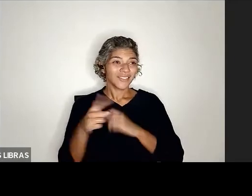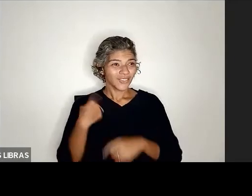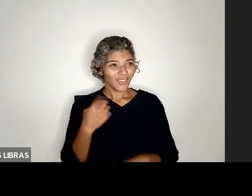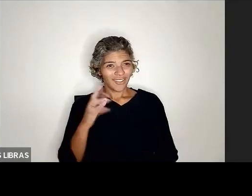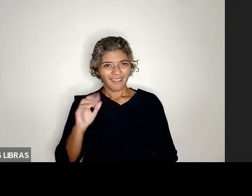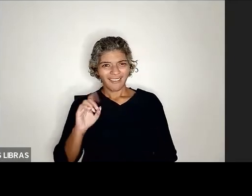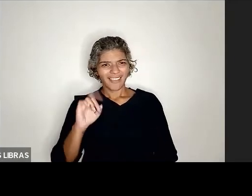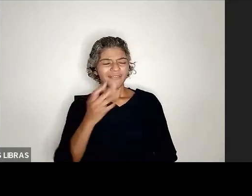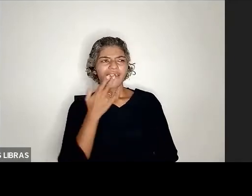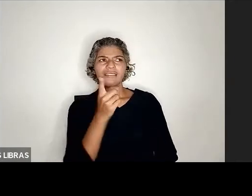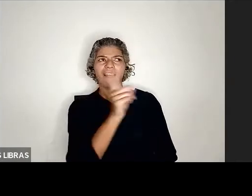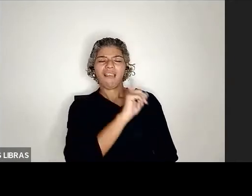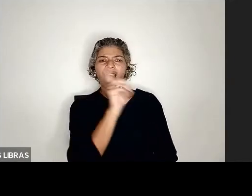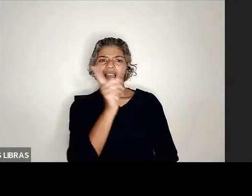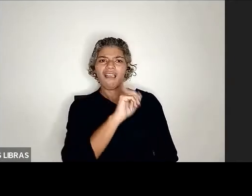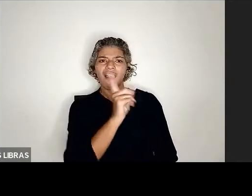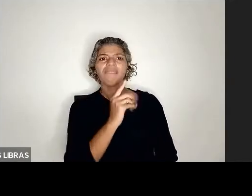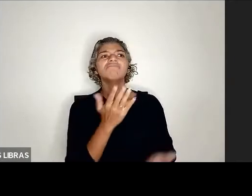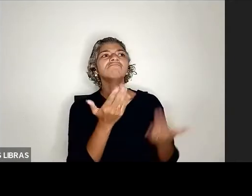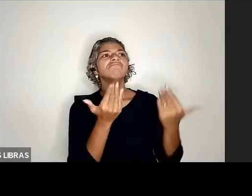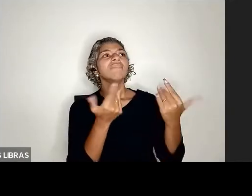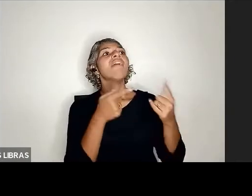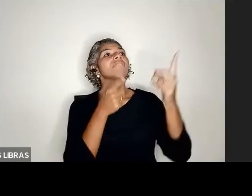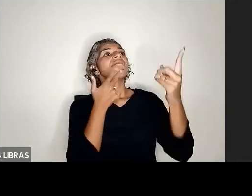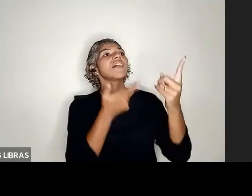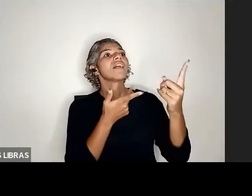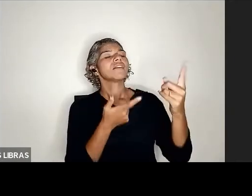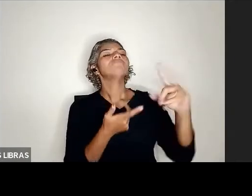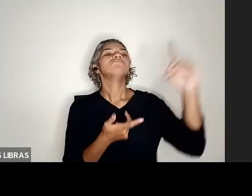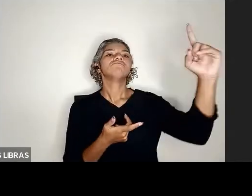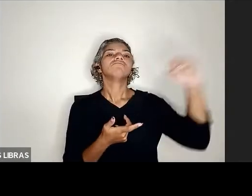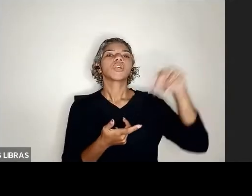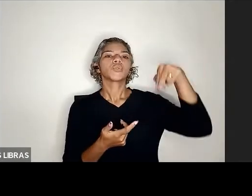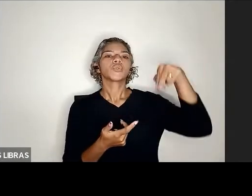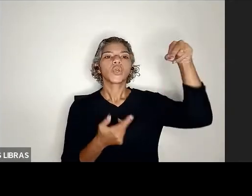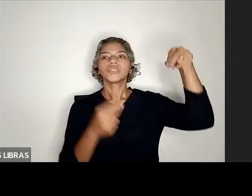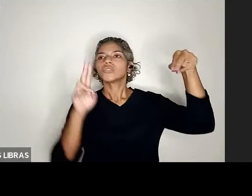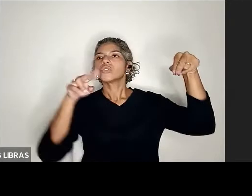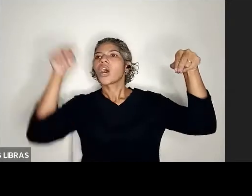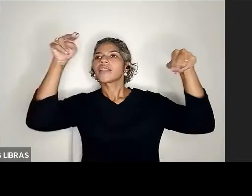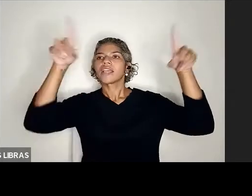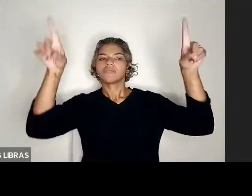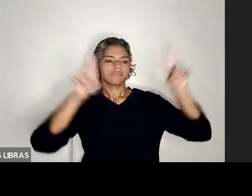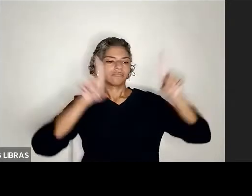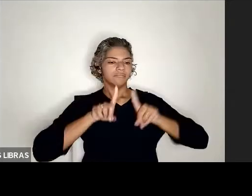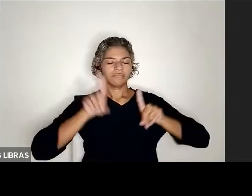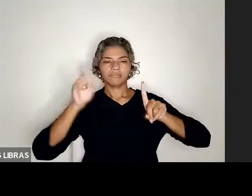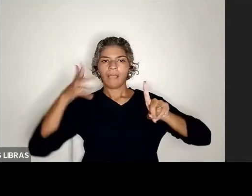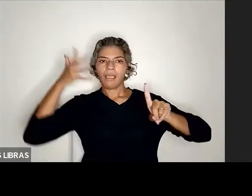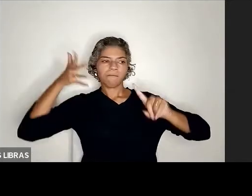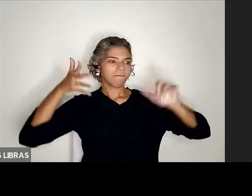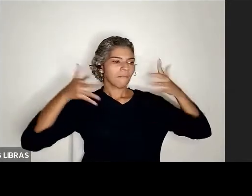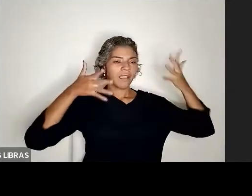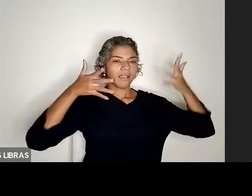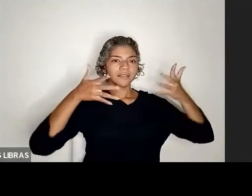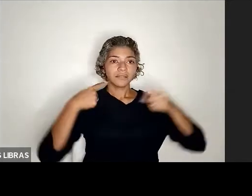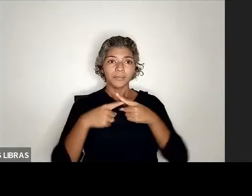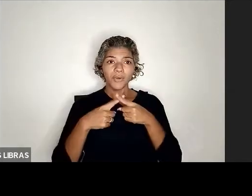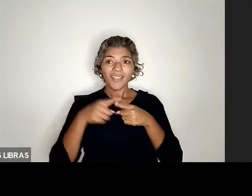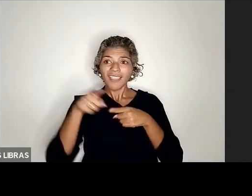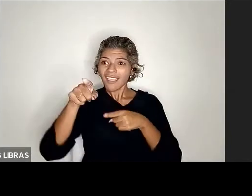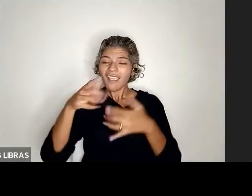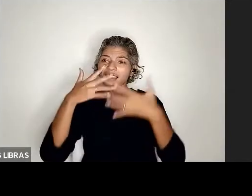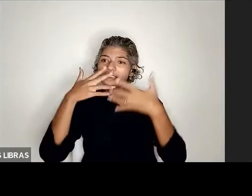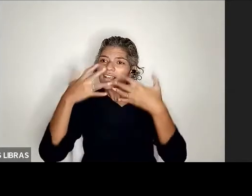Não, vamos lá, quem vai falar? Vamos chamar a colega do Norte, vamos chamar a colega do Nordeste. Porque a gente percebe que isso, inclusive, é internalizado por essas